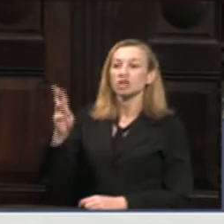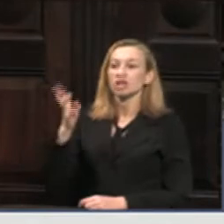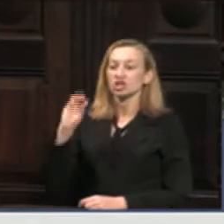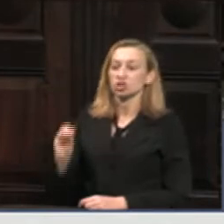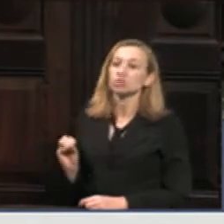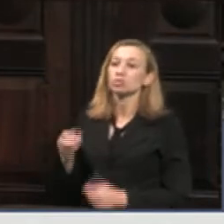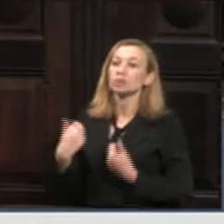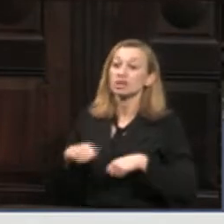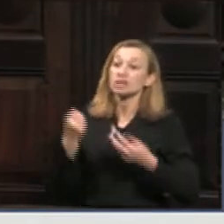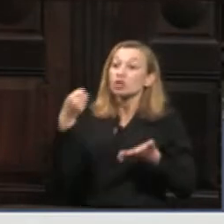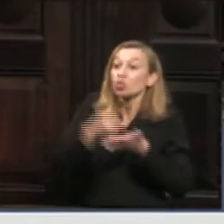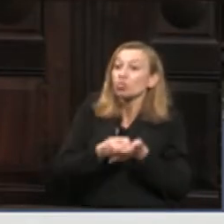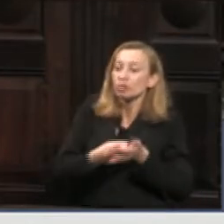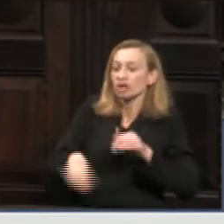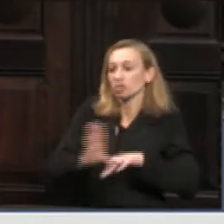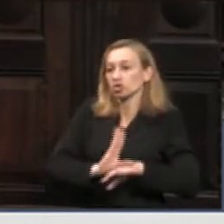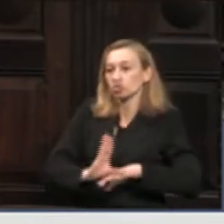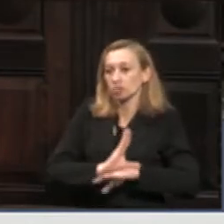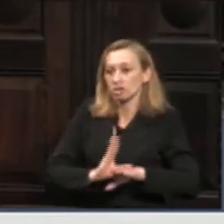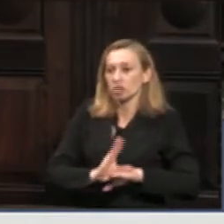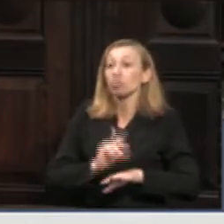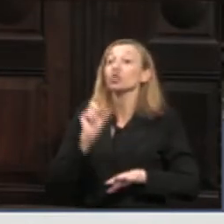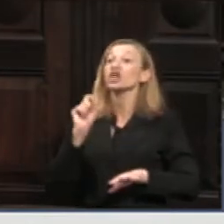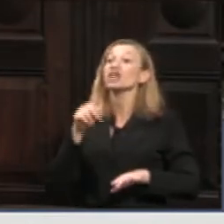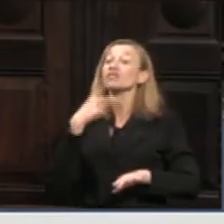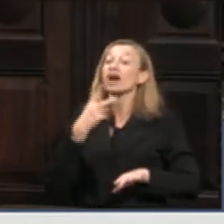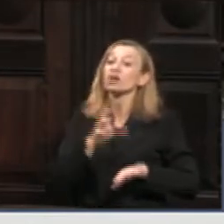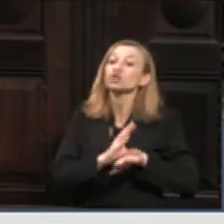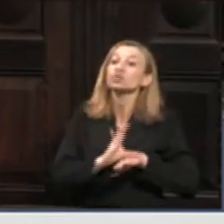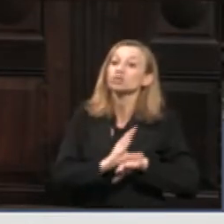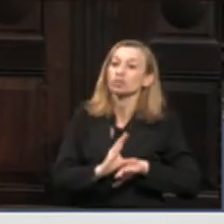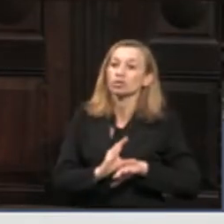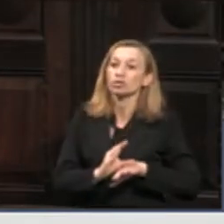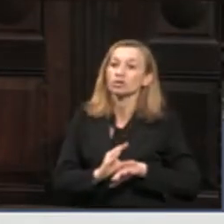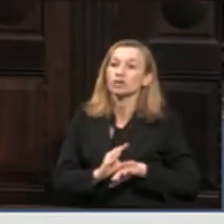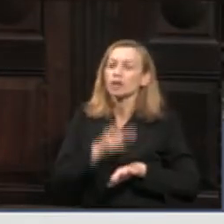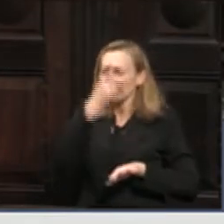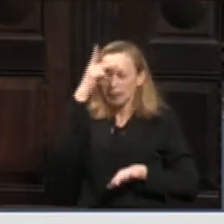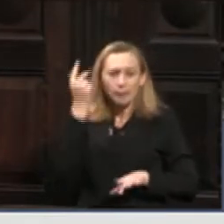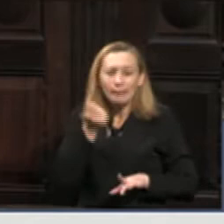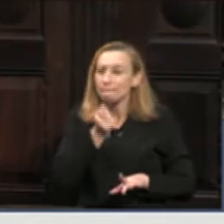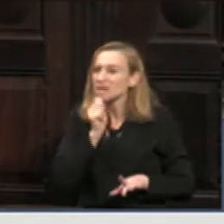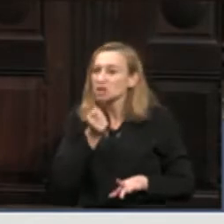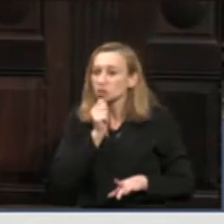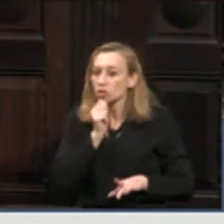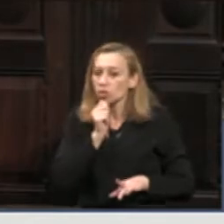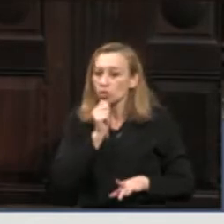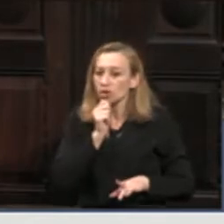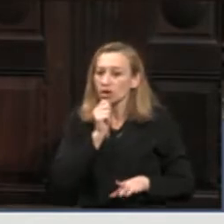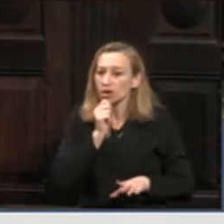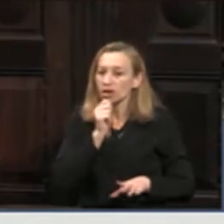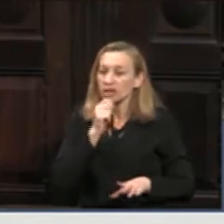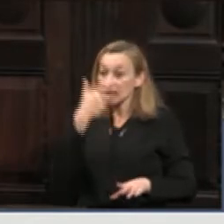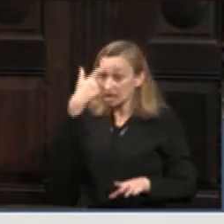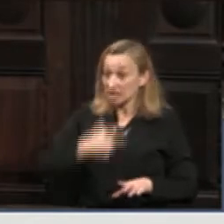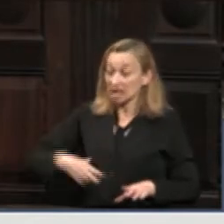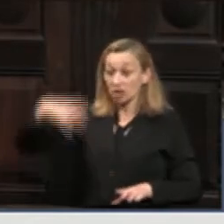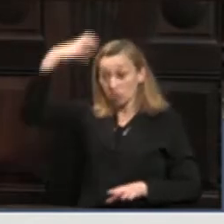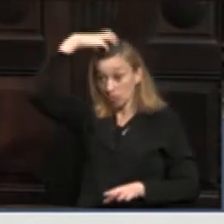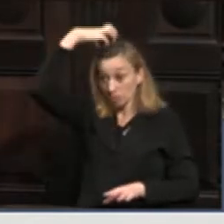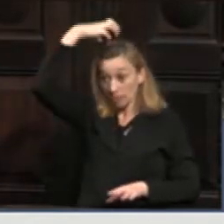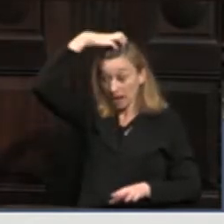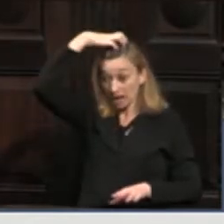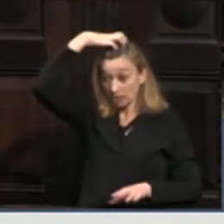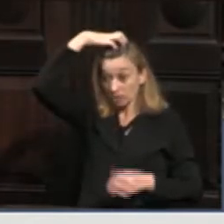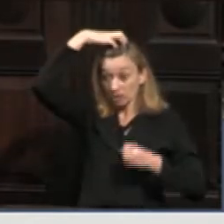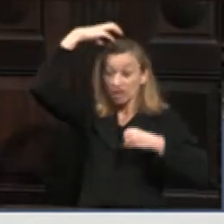Que a Constituição diz que ninguém será considerado culpado até o trânsito em